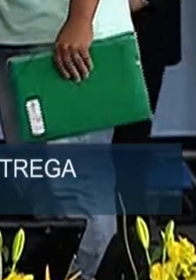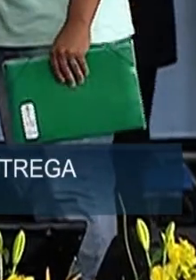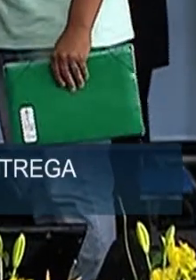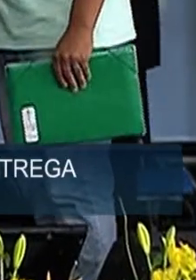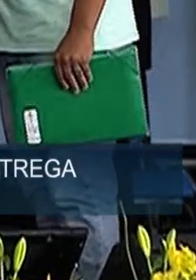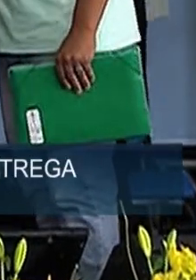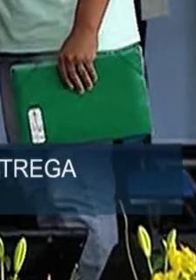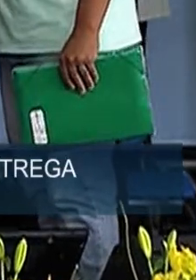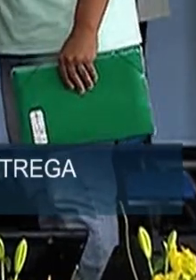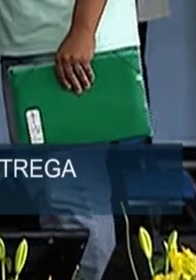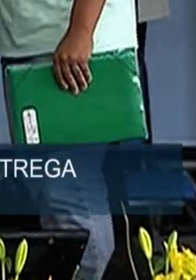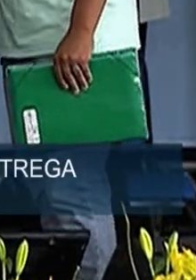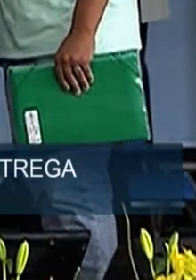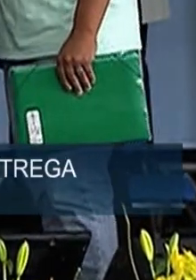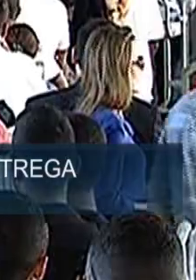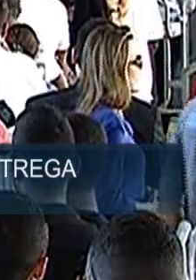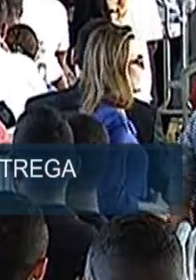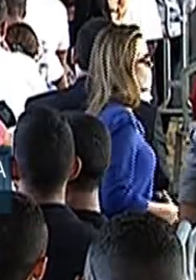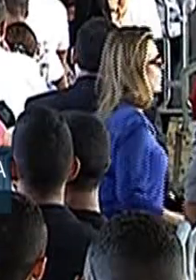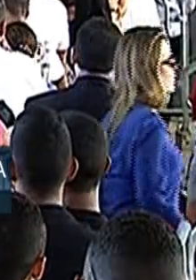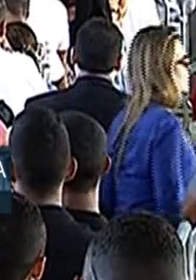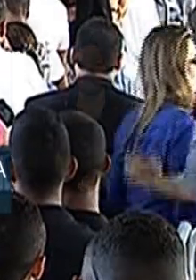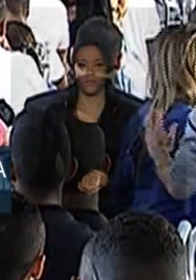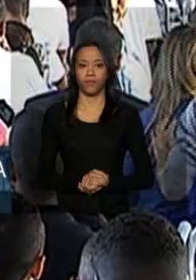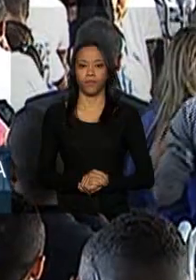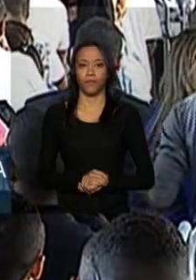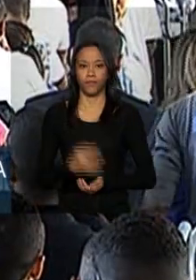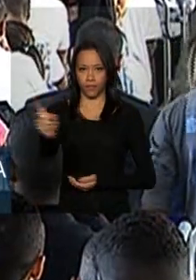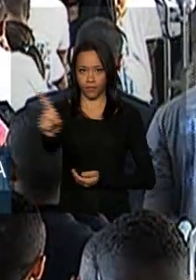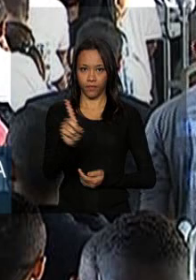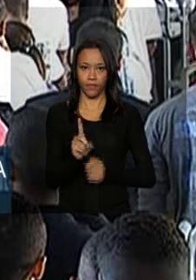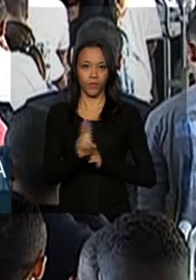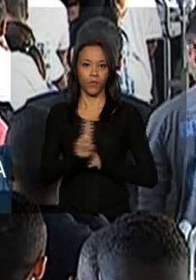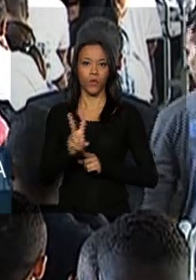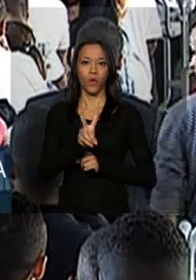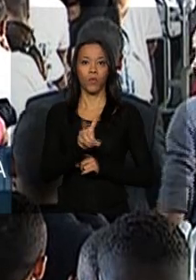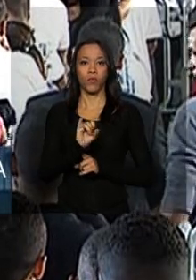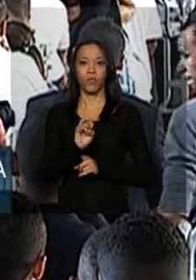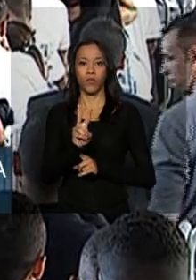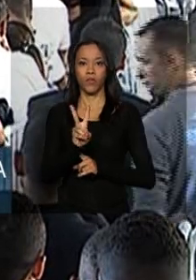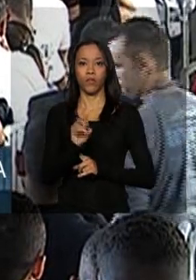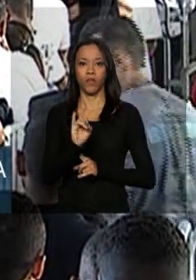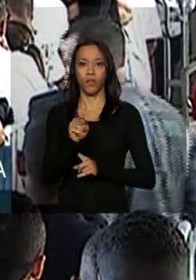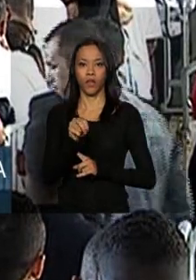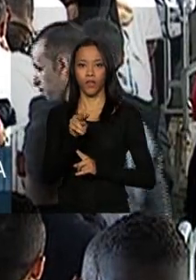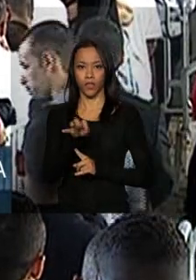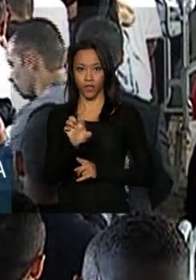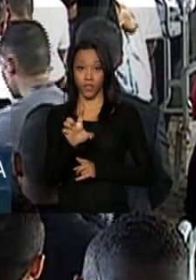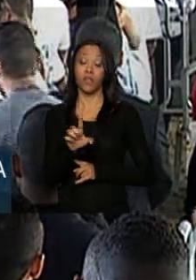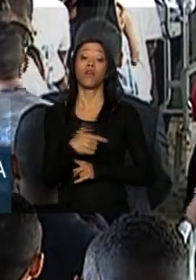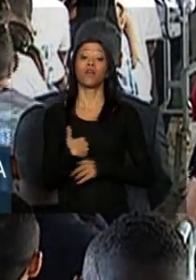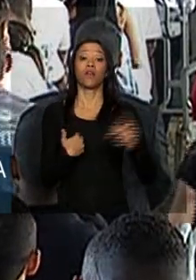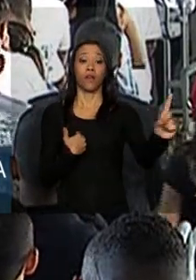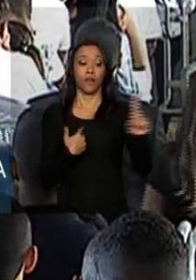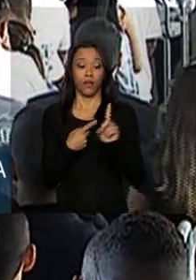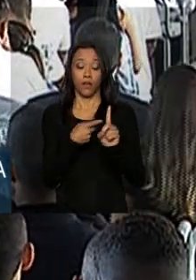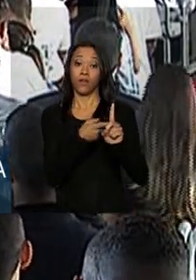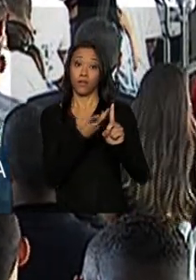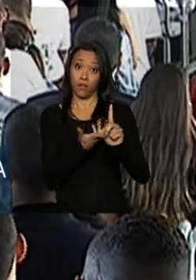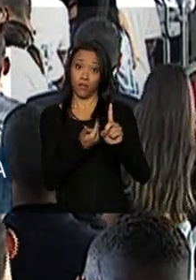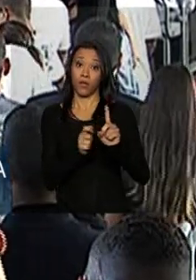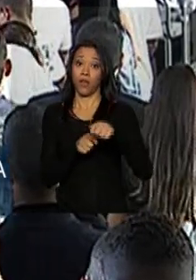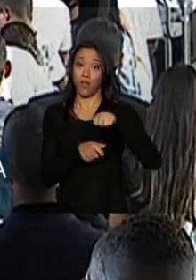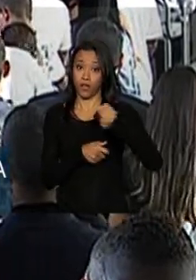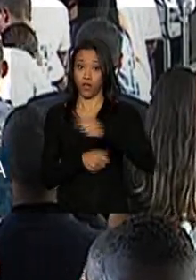A senhora Viviane Xavier de Miranda e Família, para receber as chaves das mãos do ministro interino do